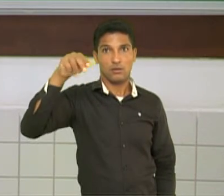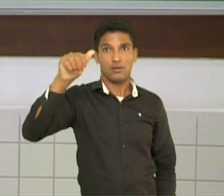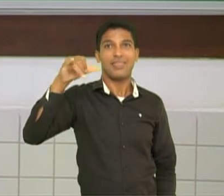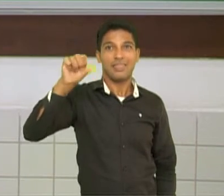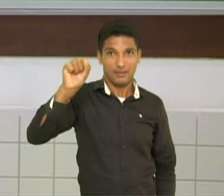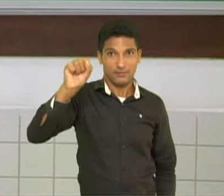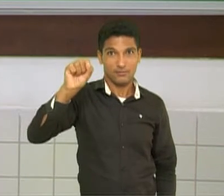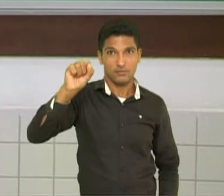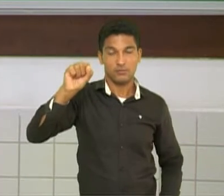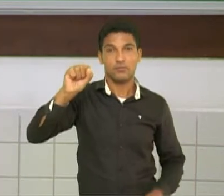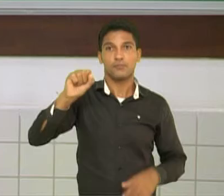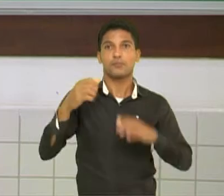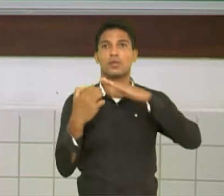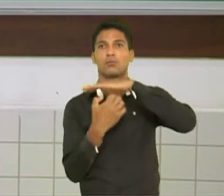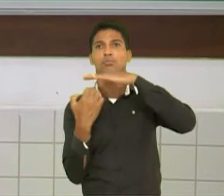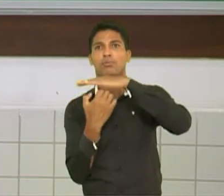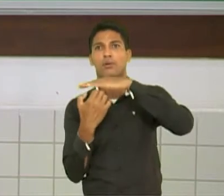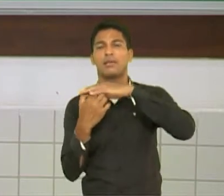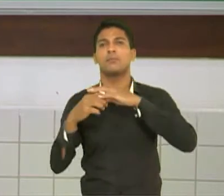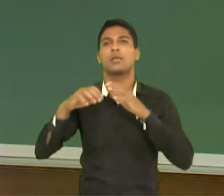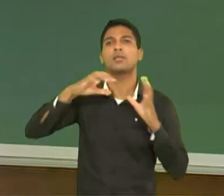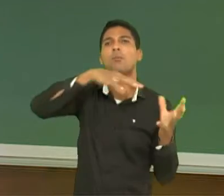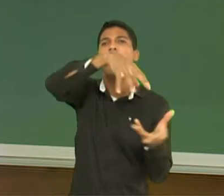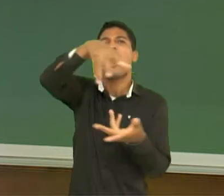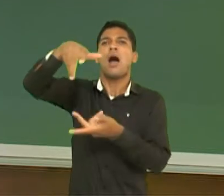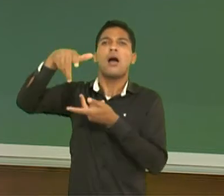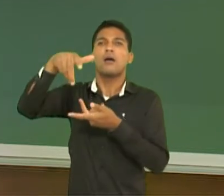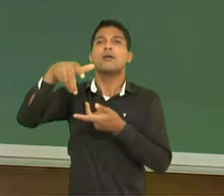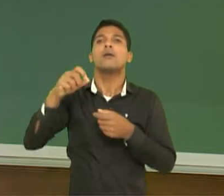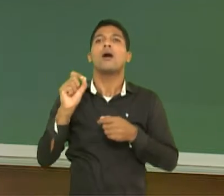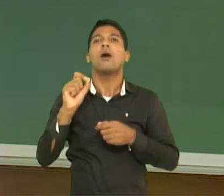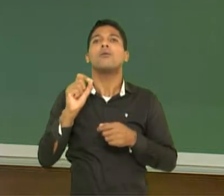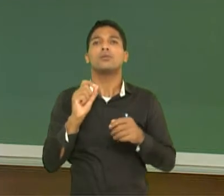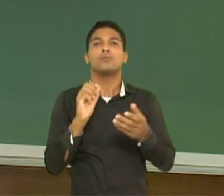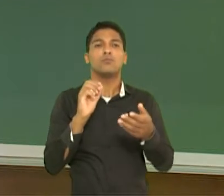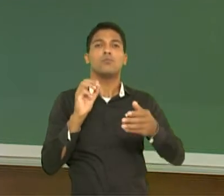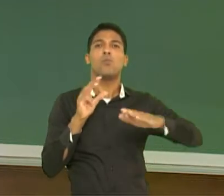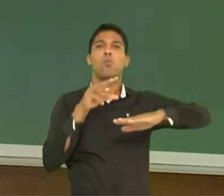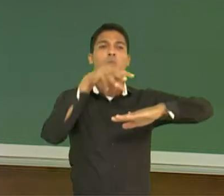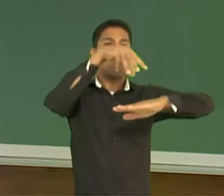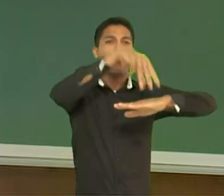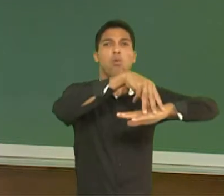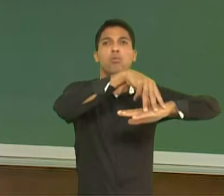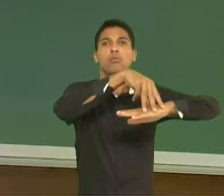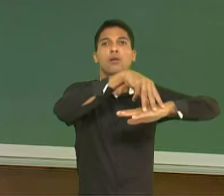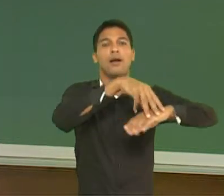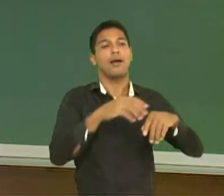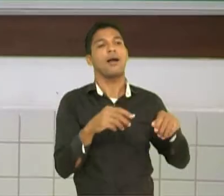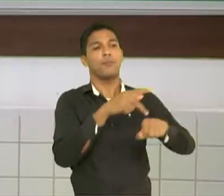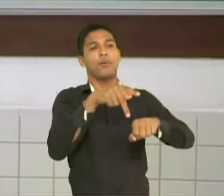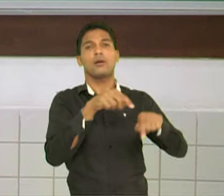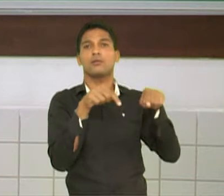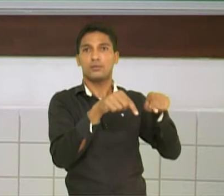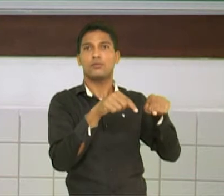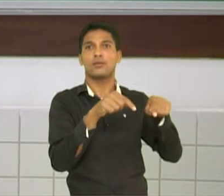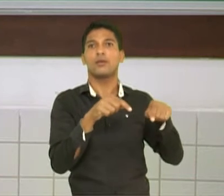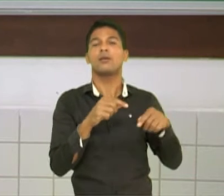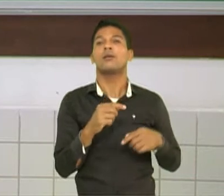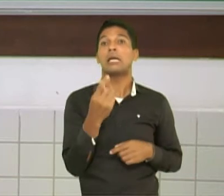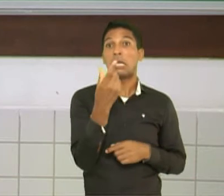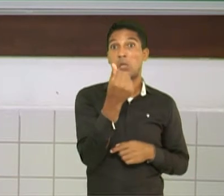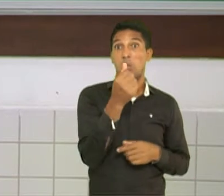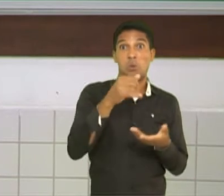onde mão de obra é barata, impostos são baixos, as leis trabalhistas e as leis ambientais não são assim